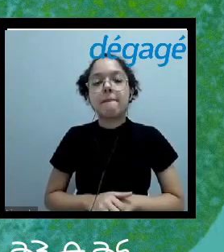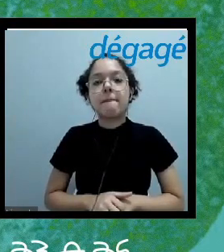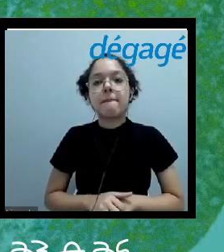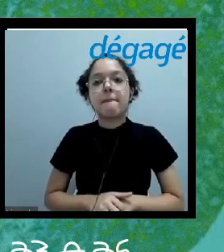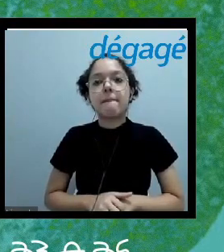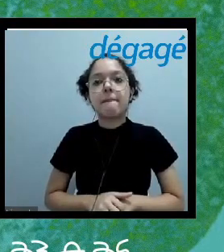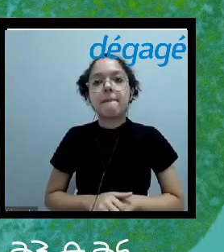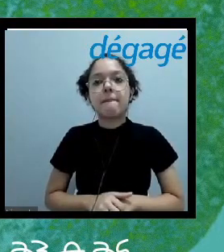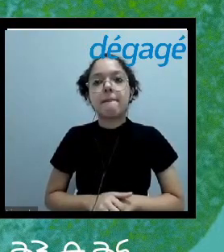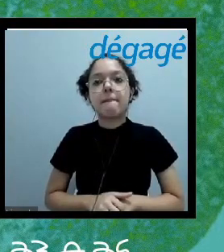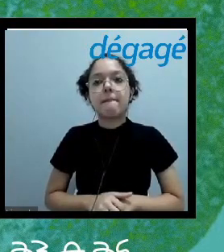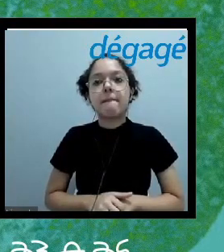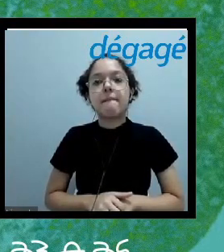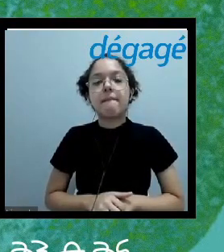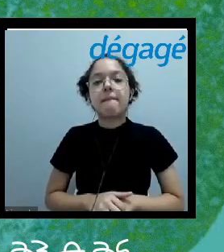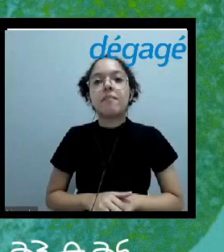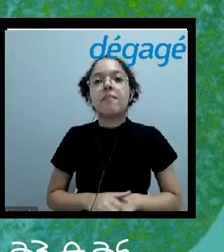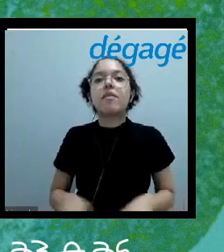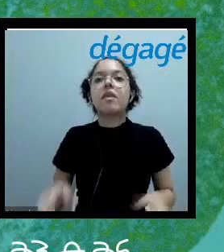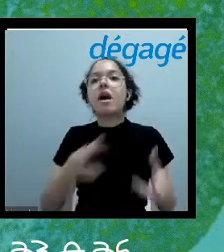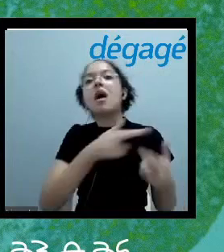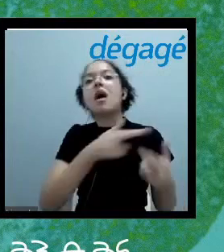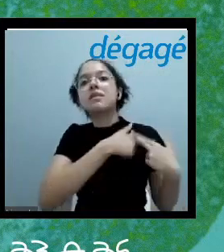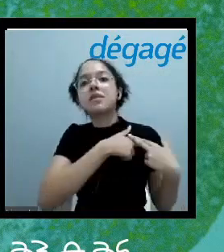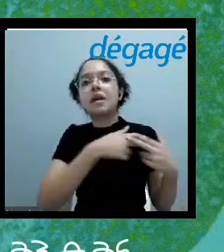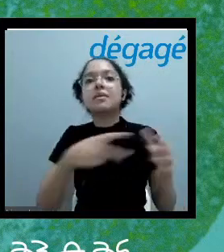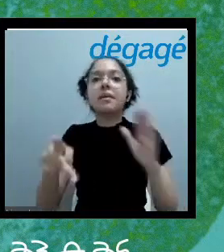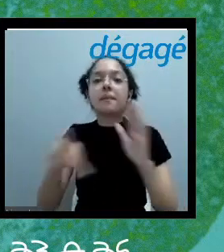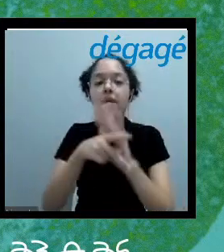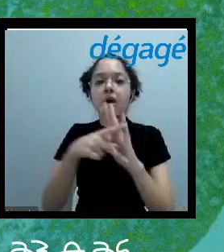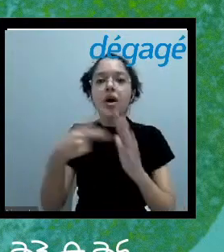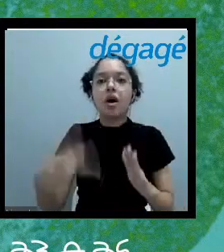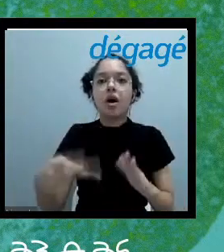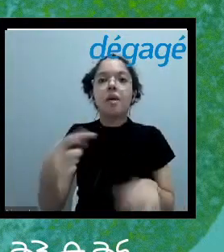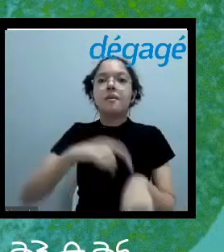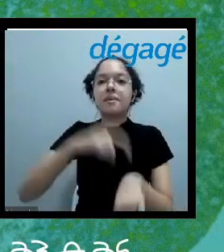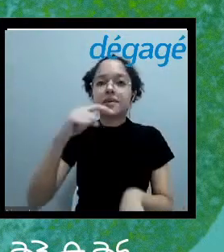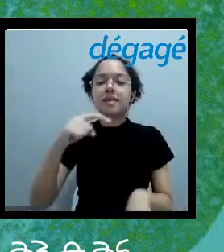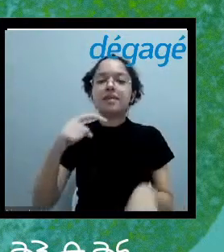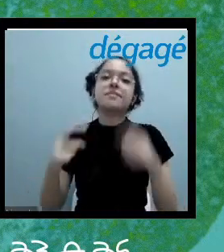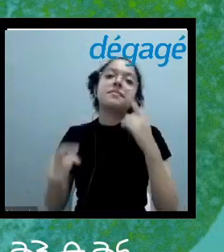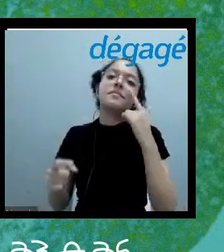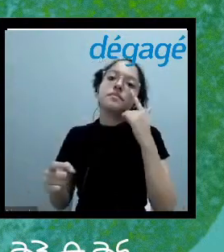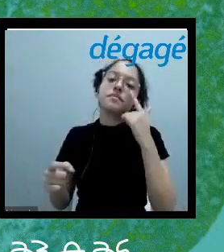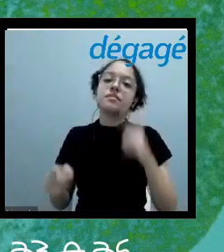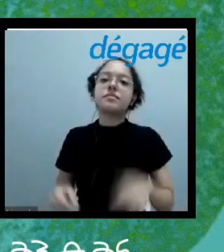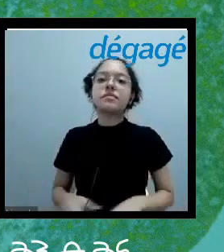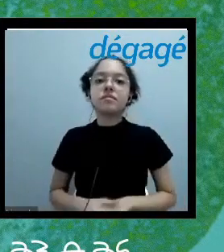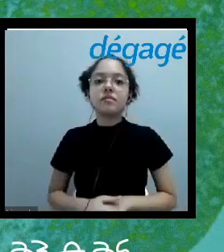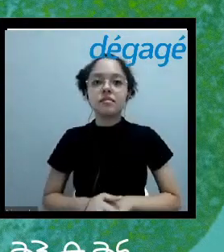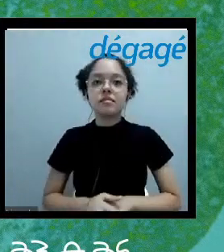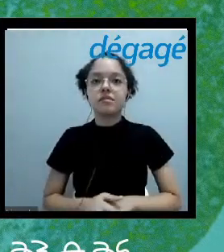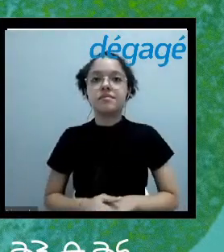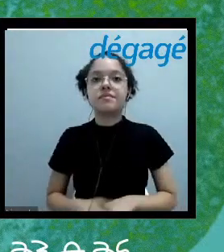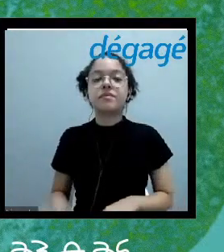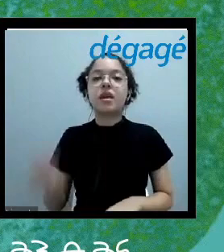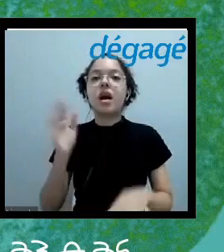essa responsabilidade, né? A gente sabe disso, né? É o que a gente percebe, que as mulheres ficam lá